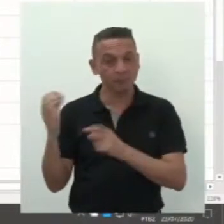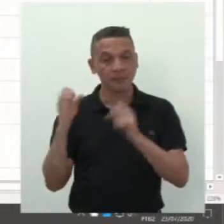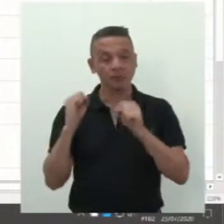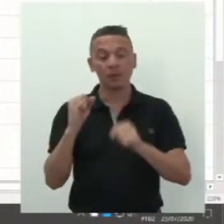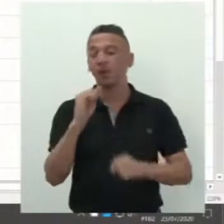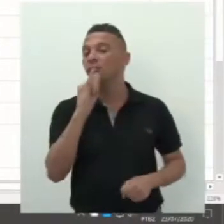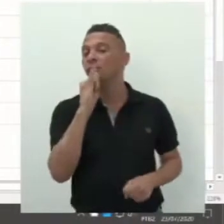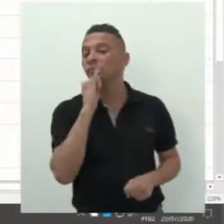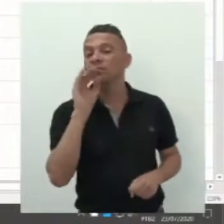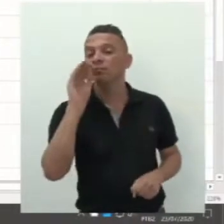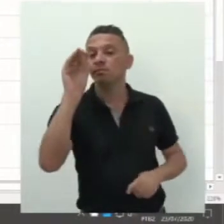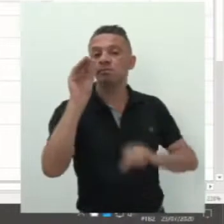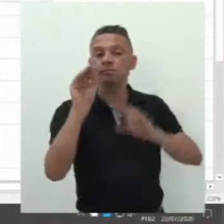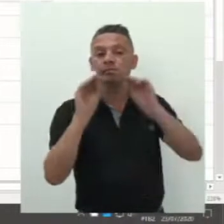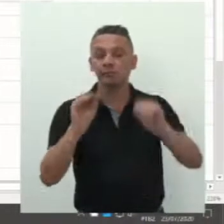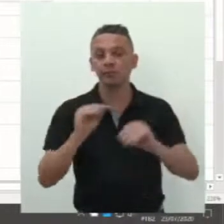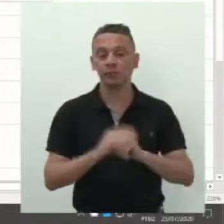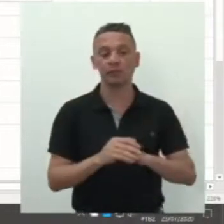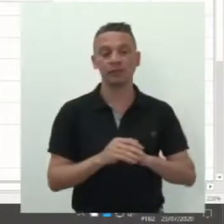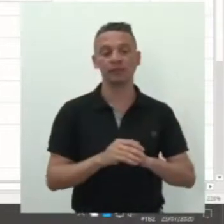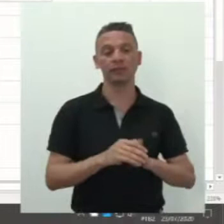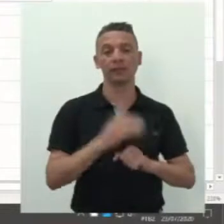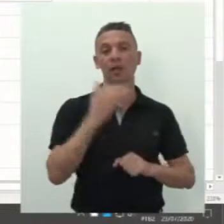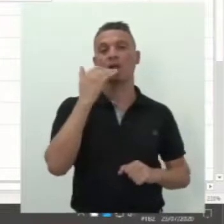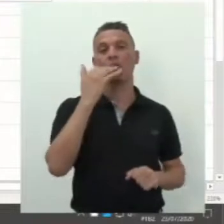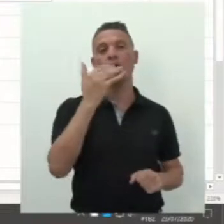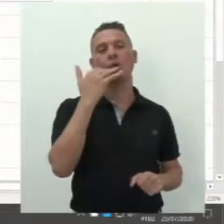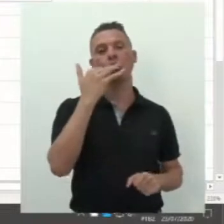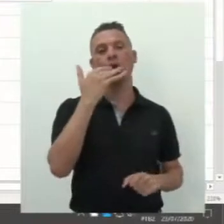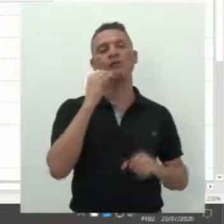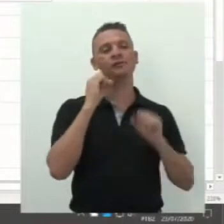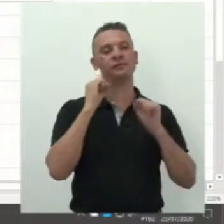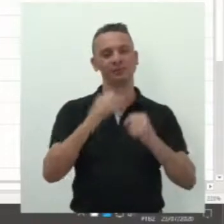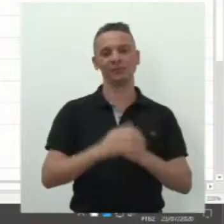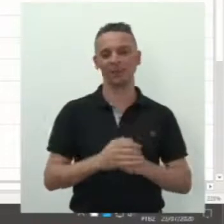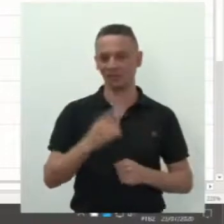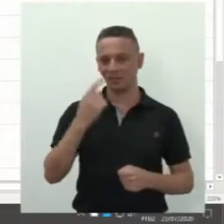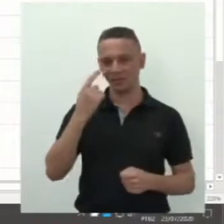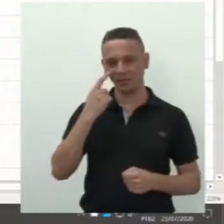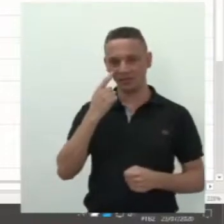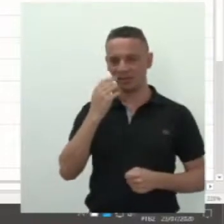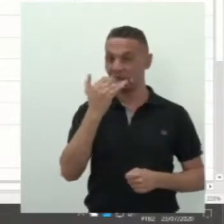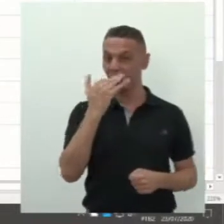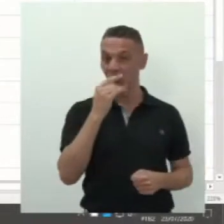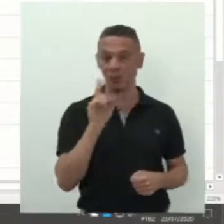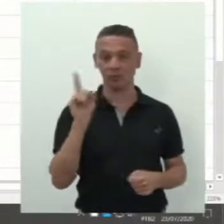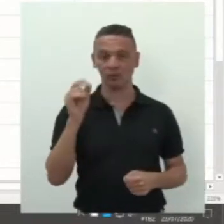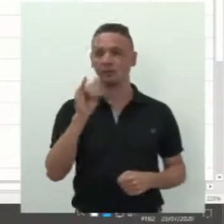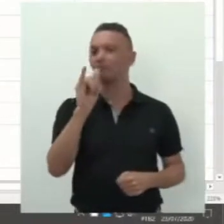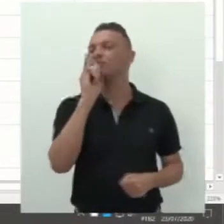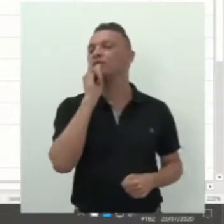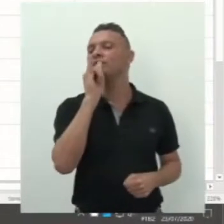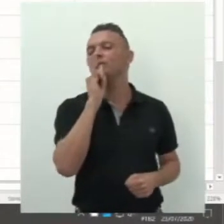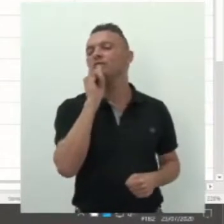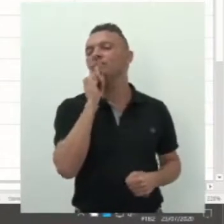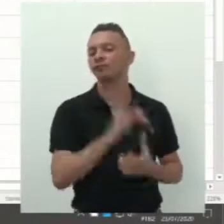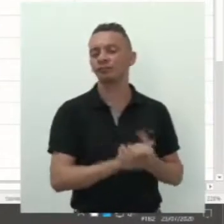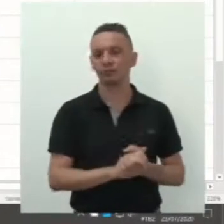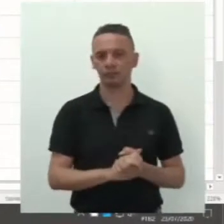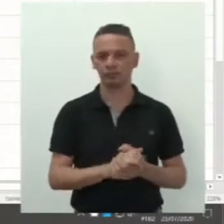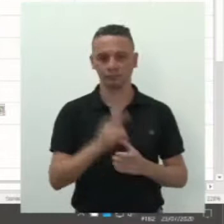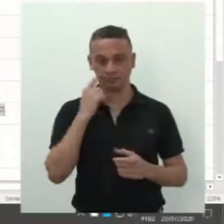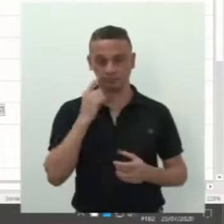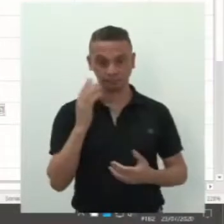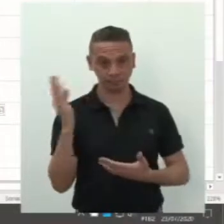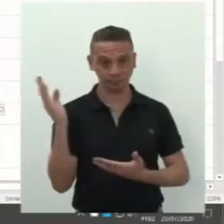exemplo, colocar uma escala de cor. E ele vai identificar, ó, vamos supor aqui, eu vou selecionar, ó, eu quero que